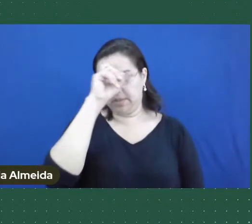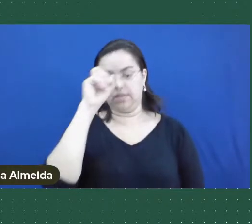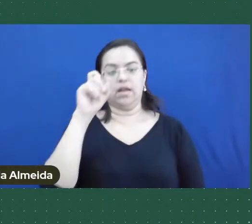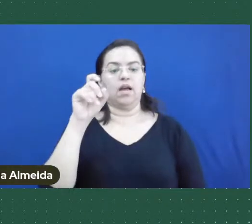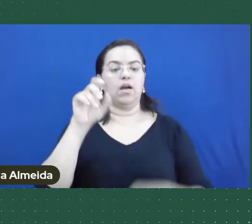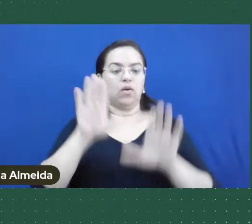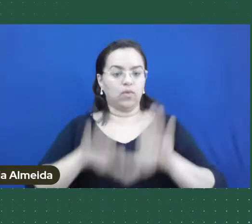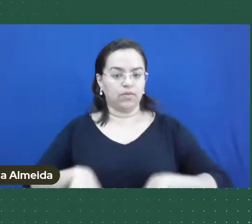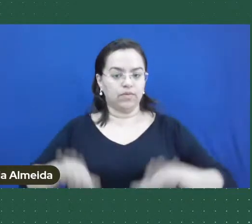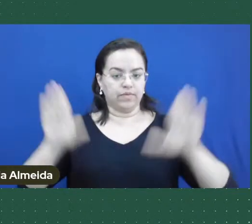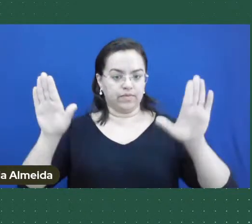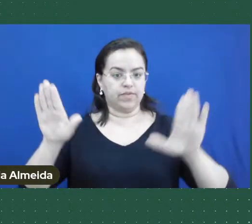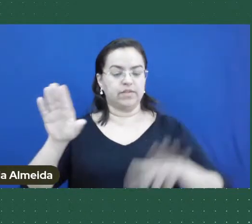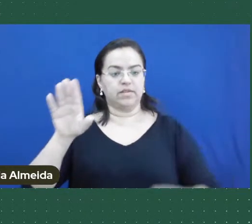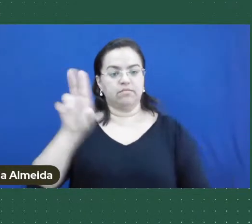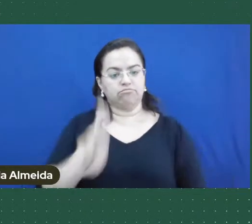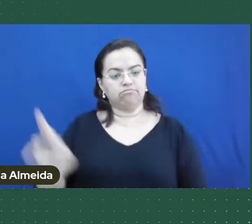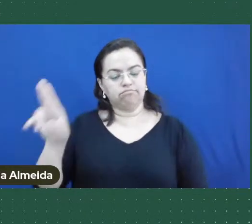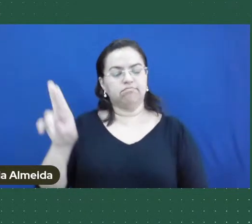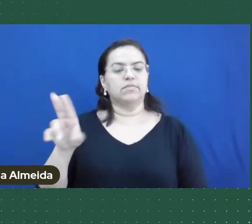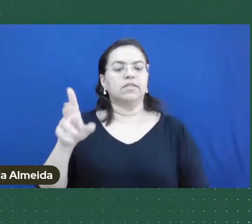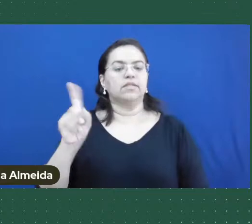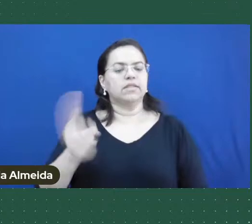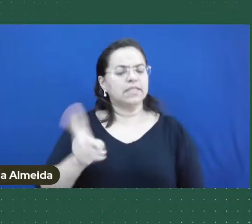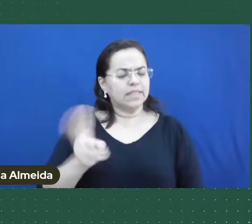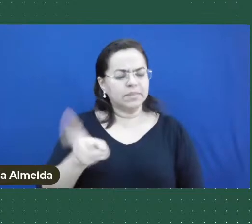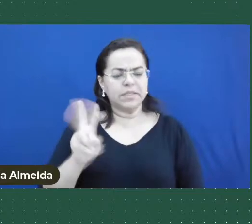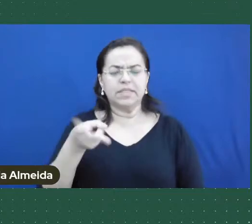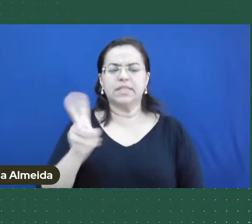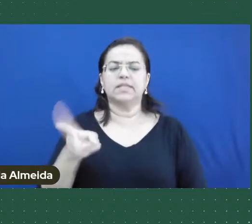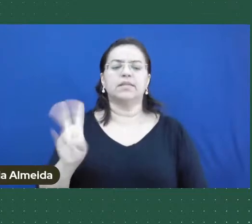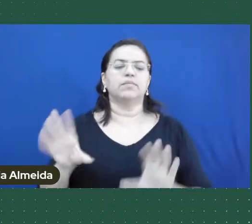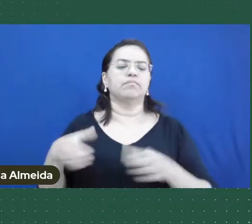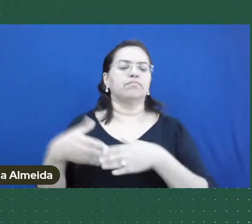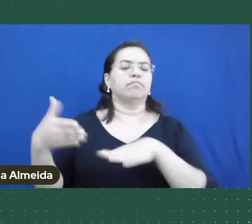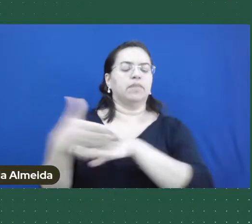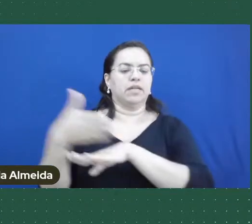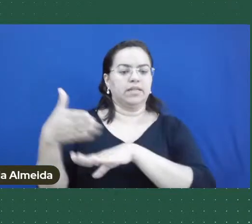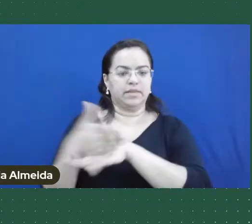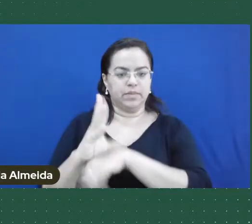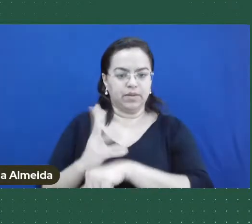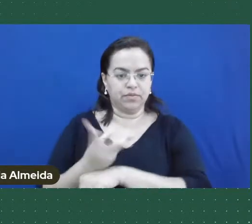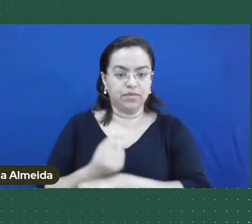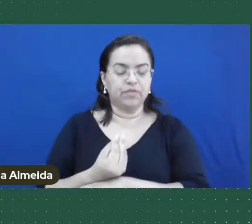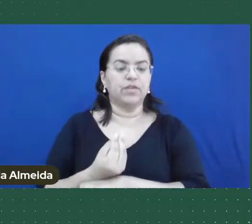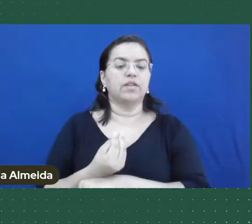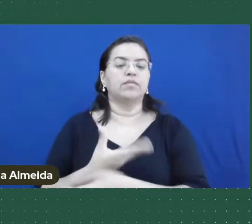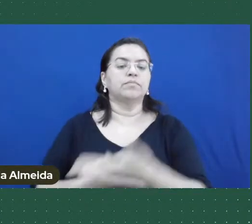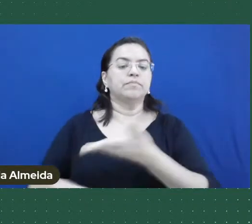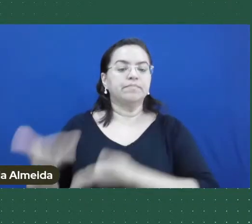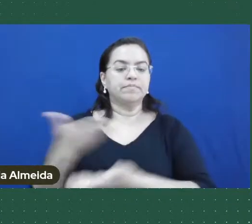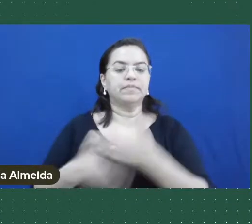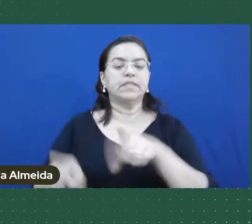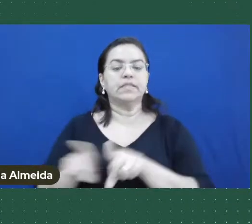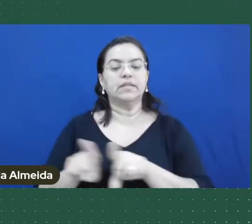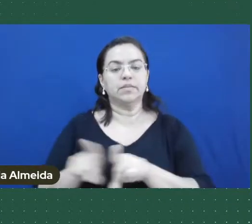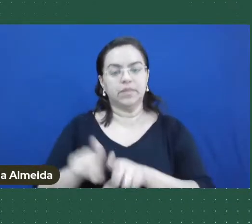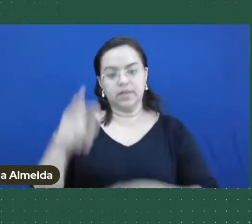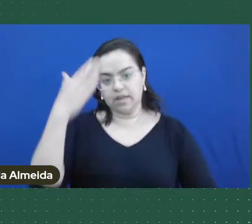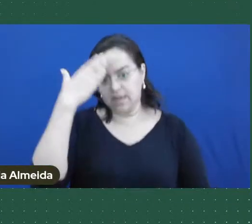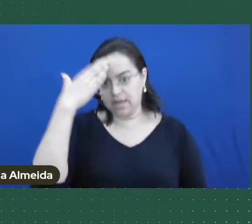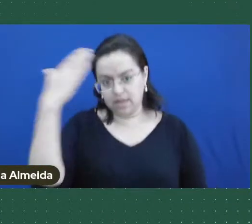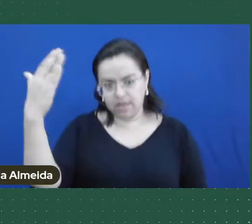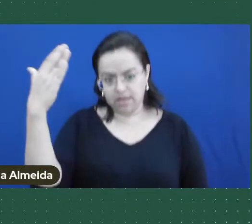que também sempre está conosco nesses eventos. Agradecer também a minha Associação de Bibliotecários do Estado do